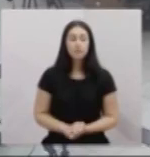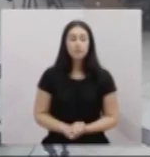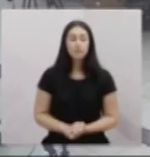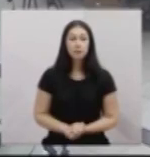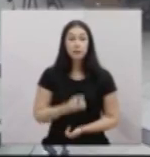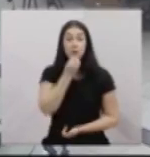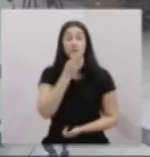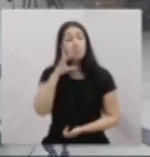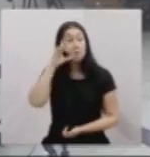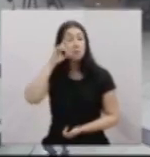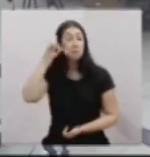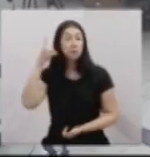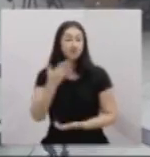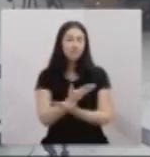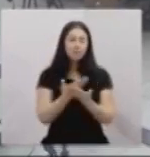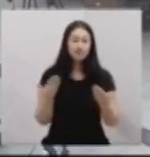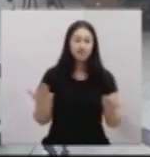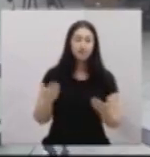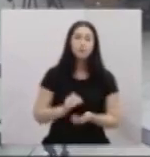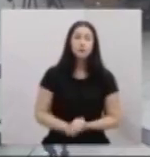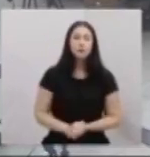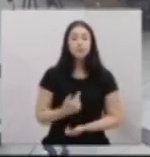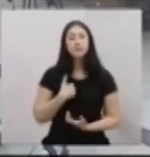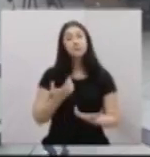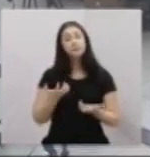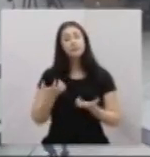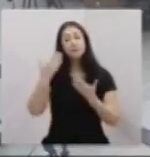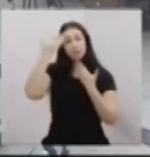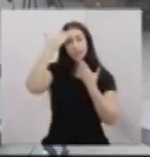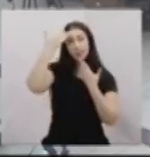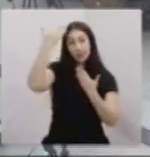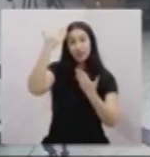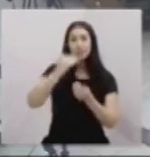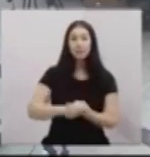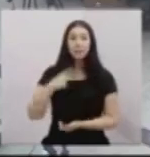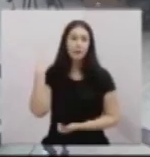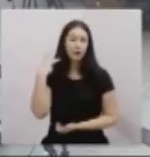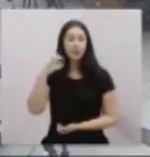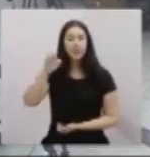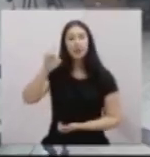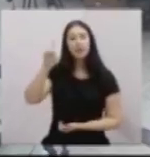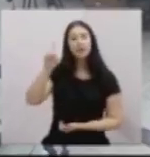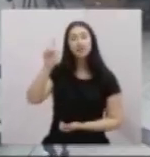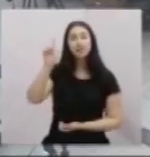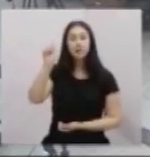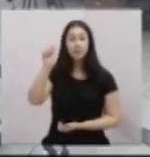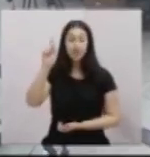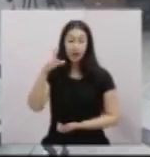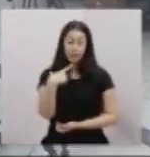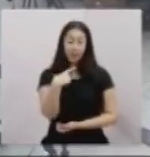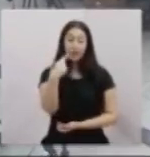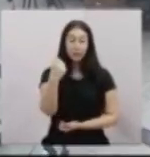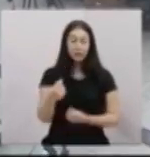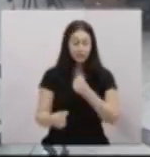Bom dia a todos. Quero aqui agradecer ao vereador Edgar Sazak pela indicação, que além